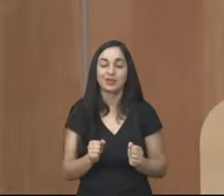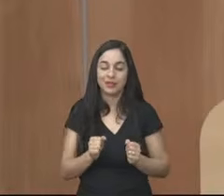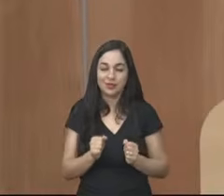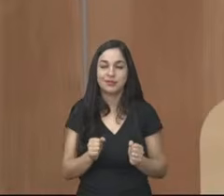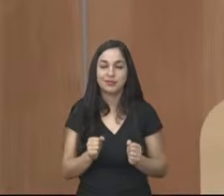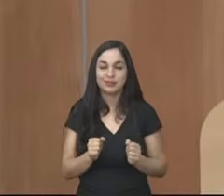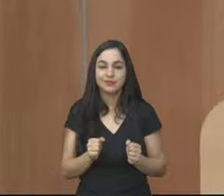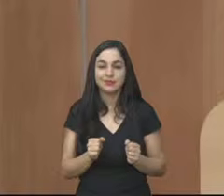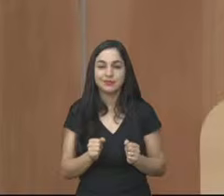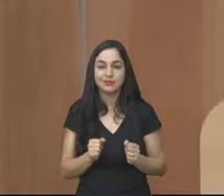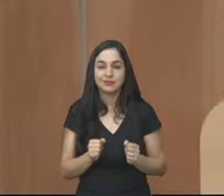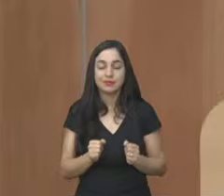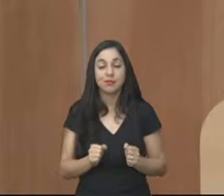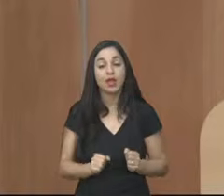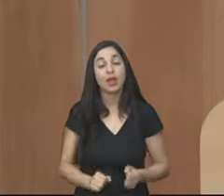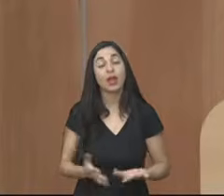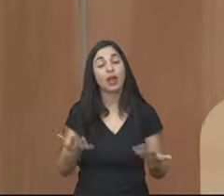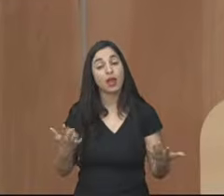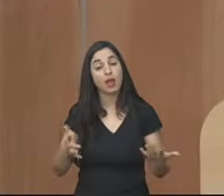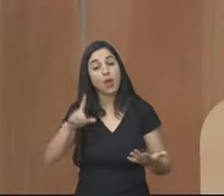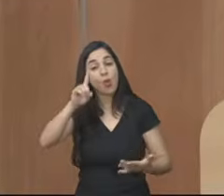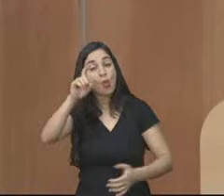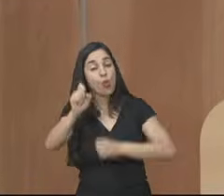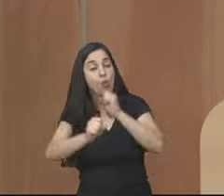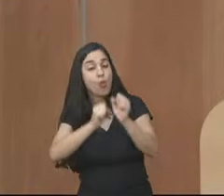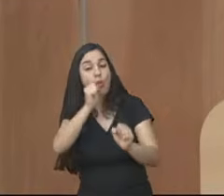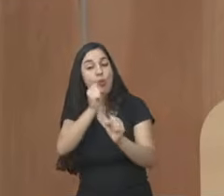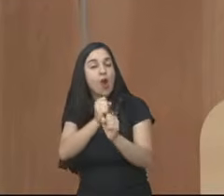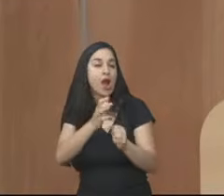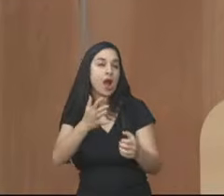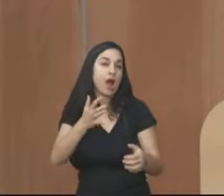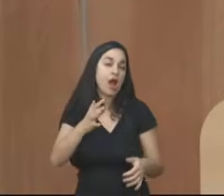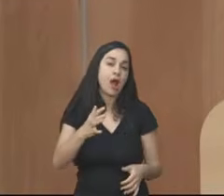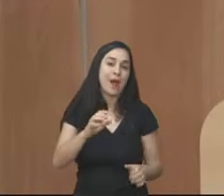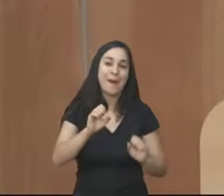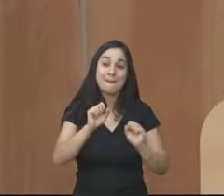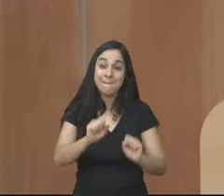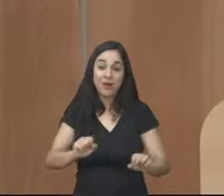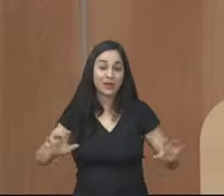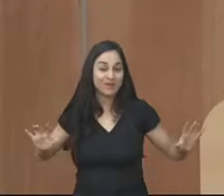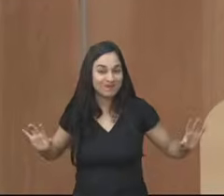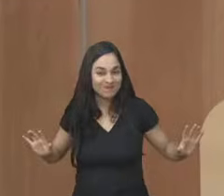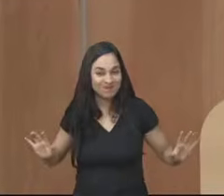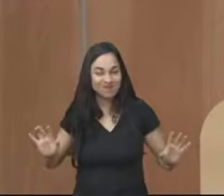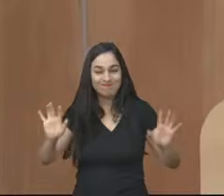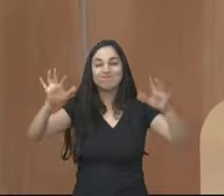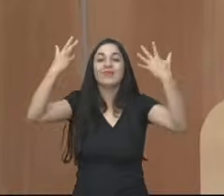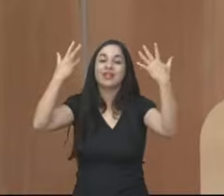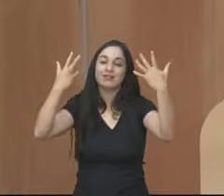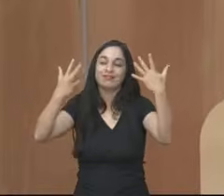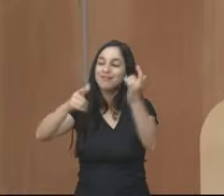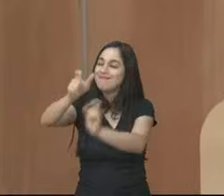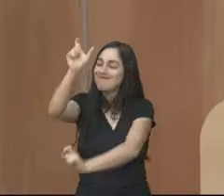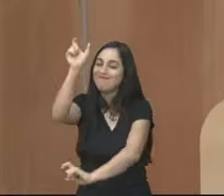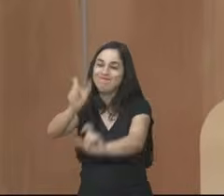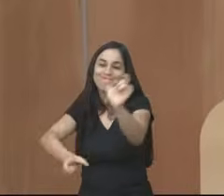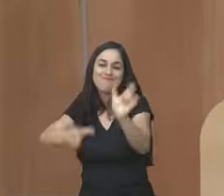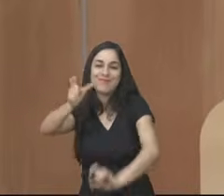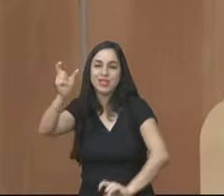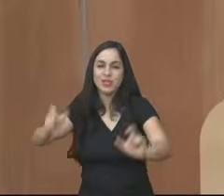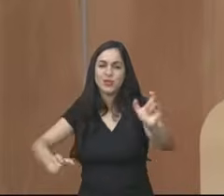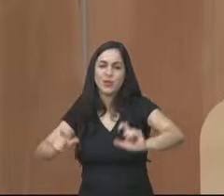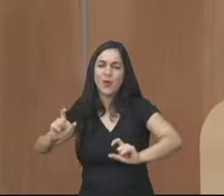que daqui a um ano vocês possam comemorar vidas que foram resgatadas do